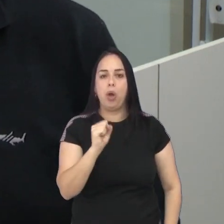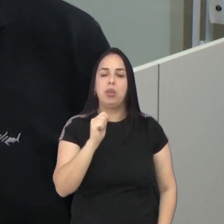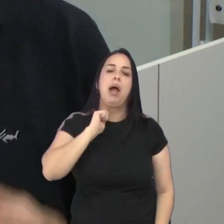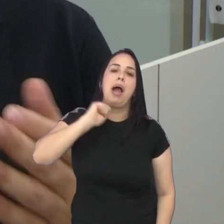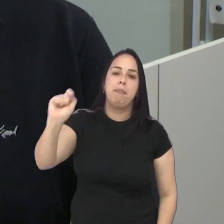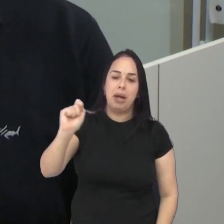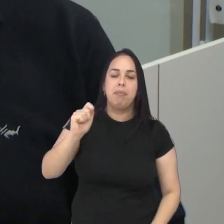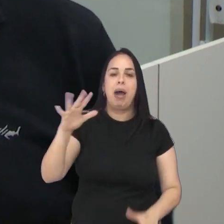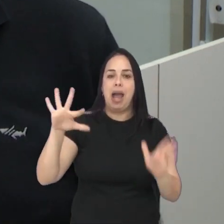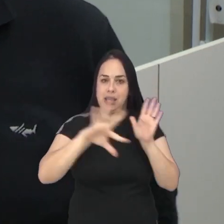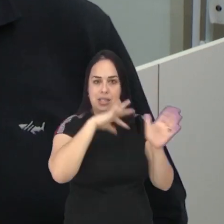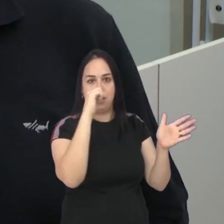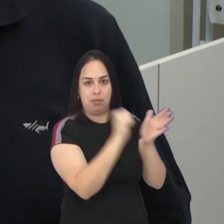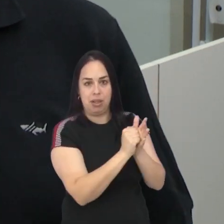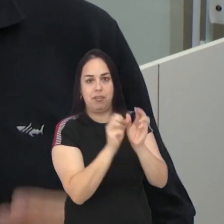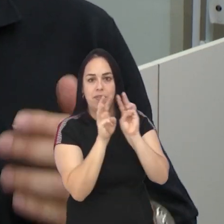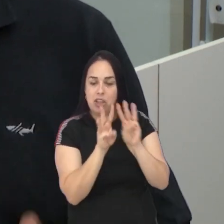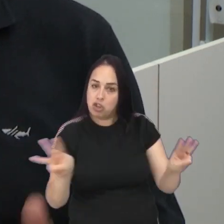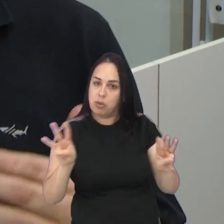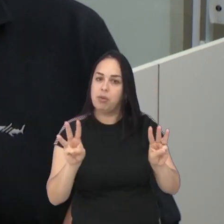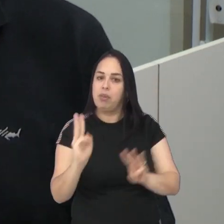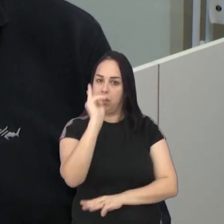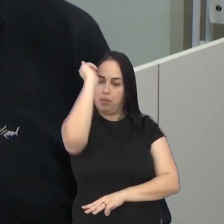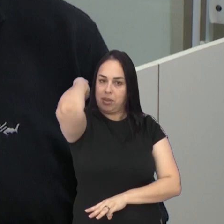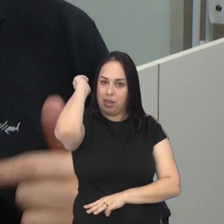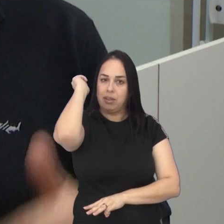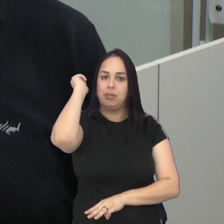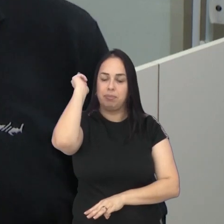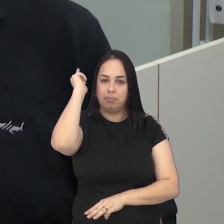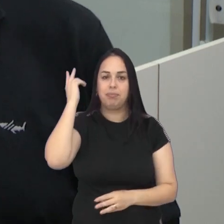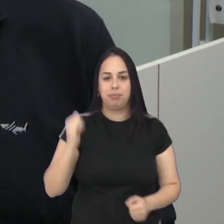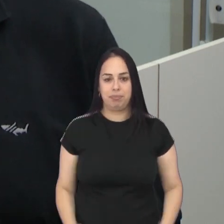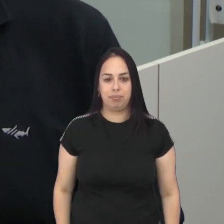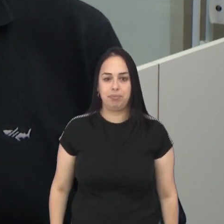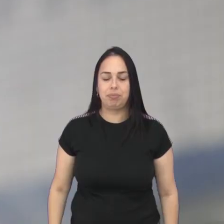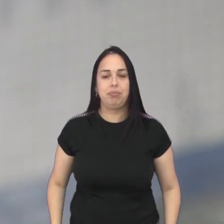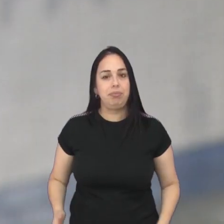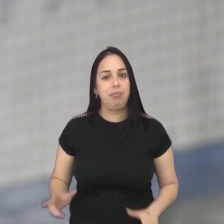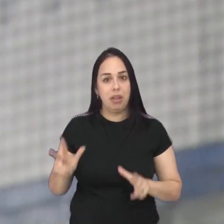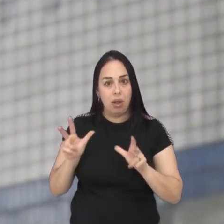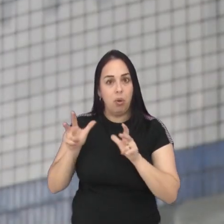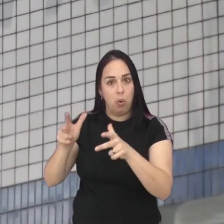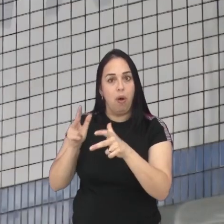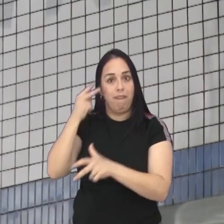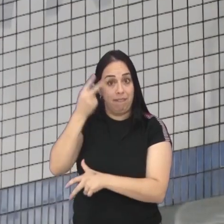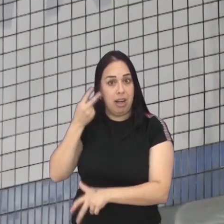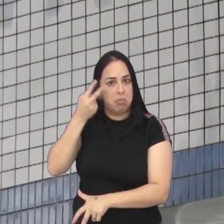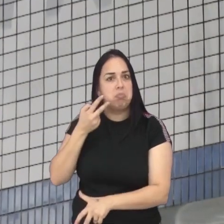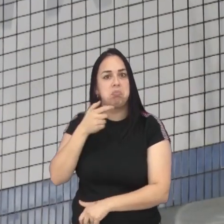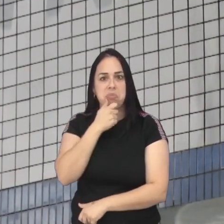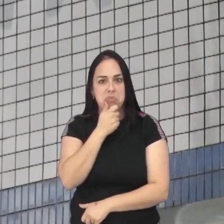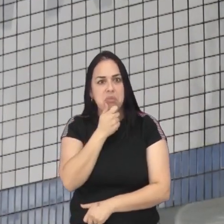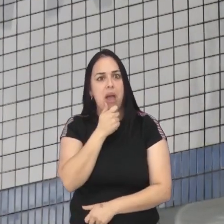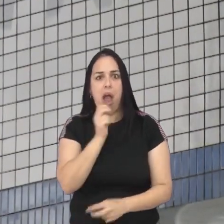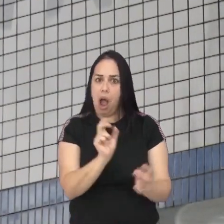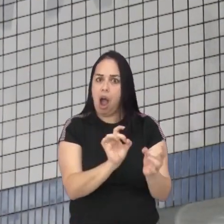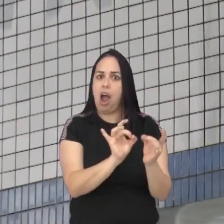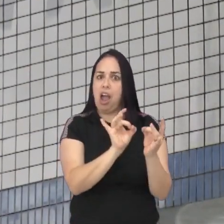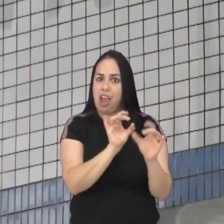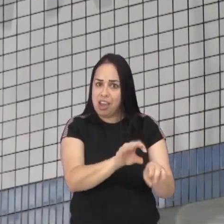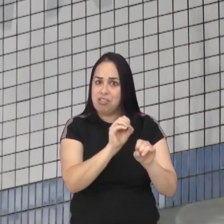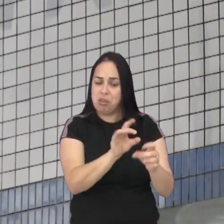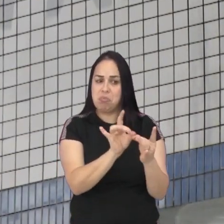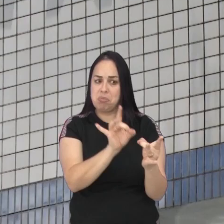se inscrevendo, mais uma vez repetindo o site, né, que é vestibular.univesp.br. A Câmara reconhece no ensino à distância